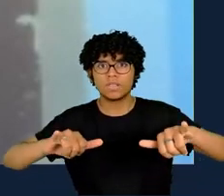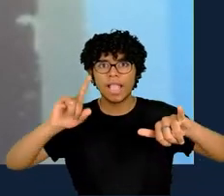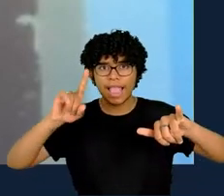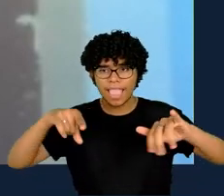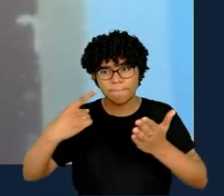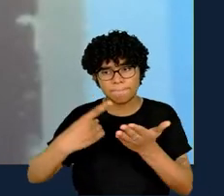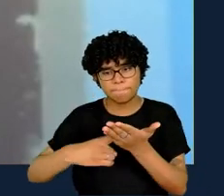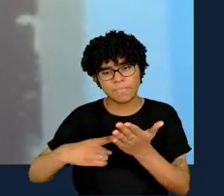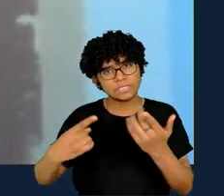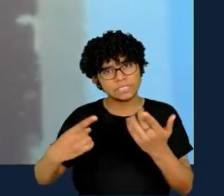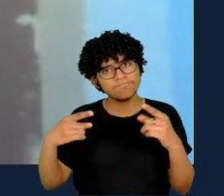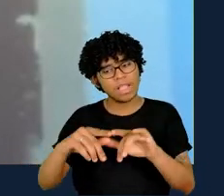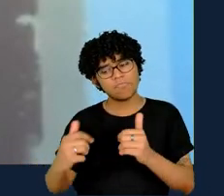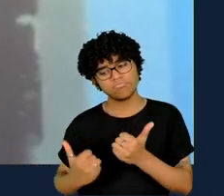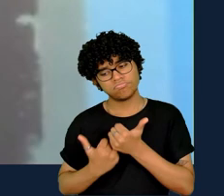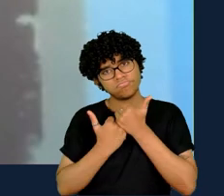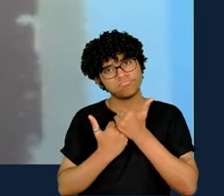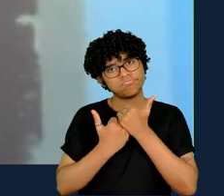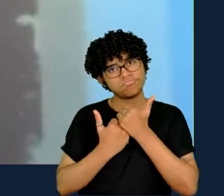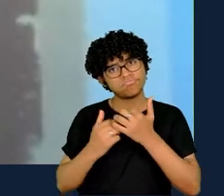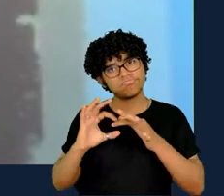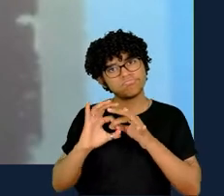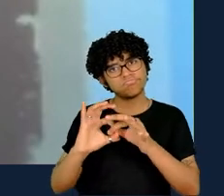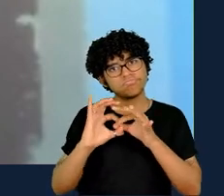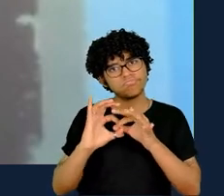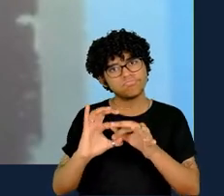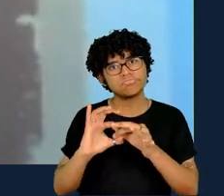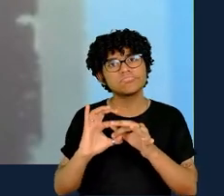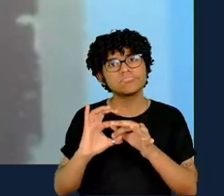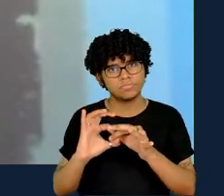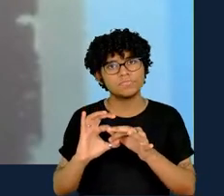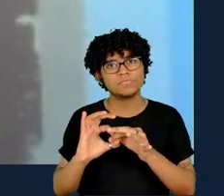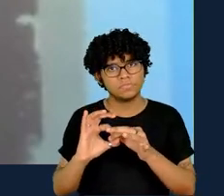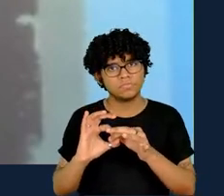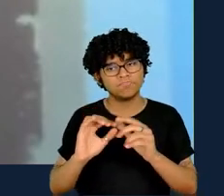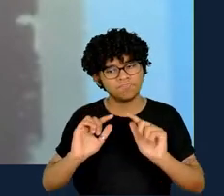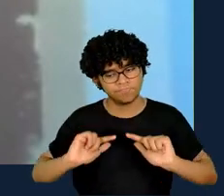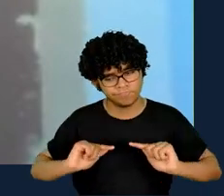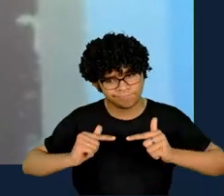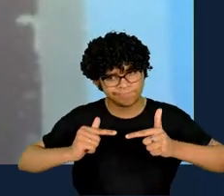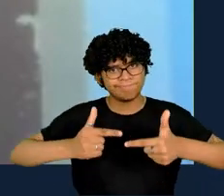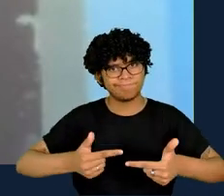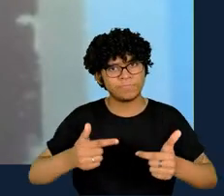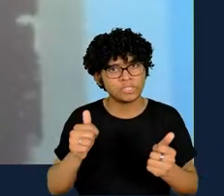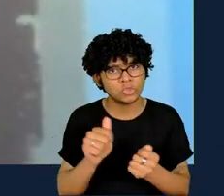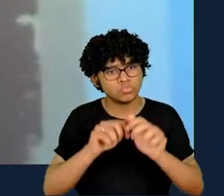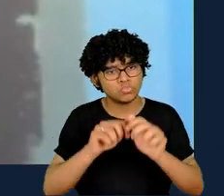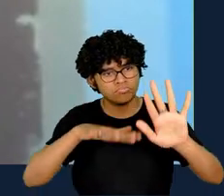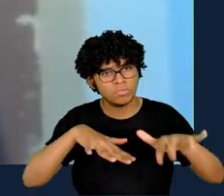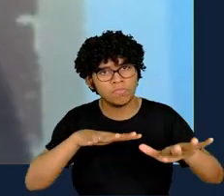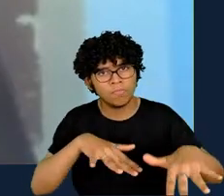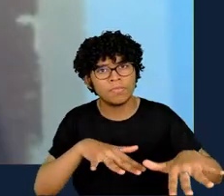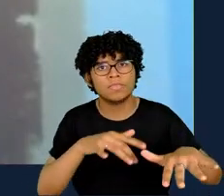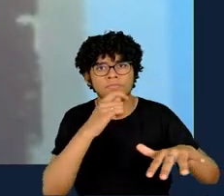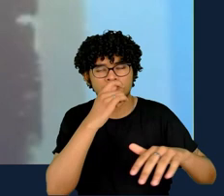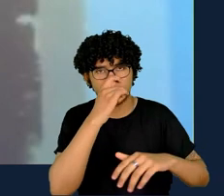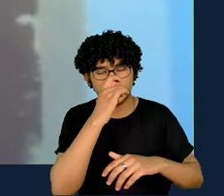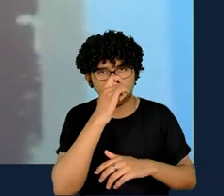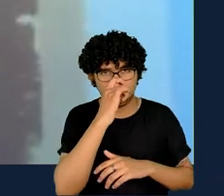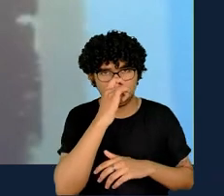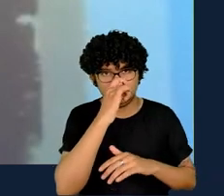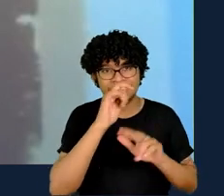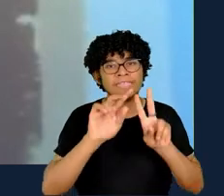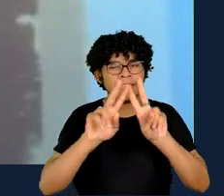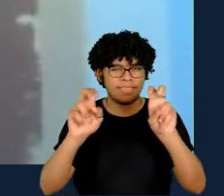né? Um parceiro que temos para para a luta, né? Principalmente na questão de mudanças climáticas,